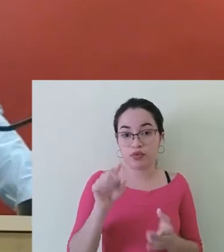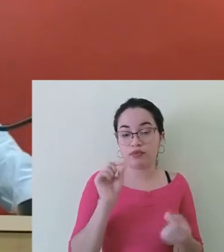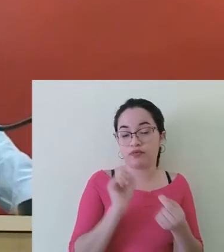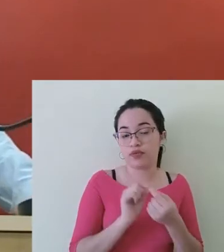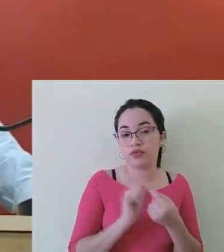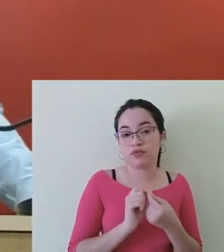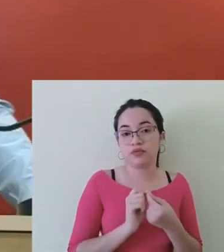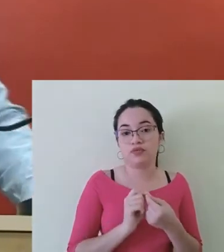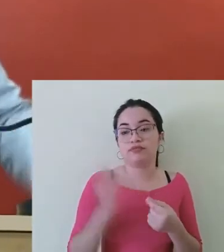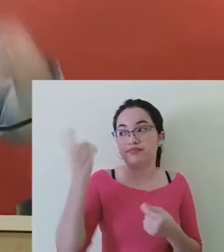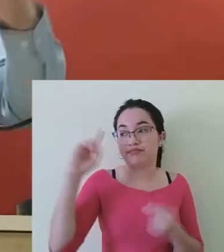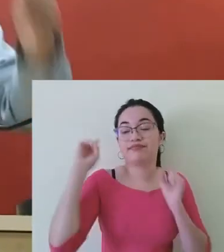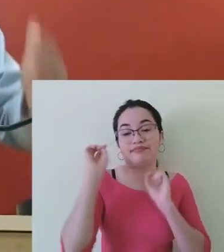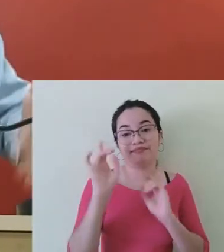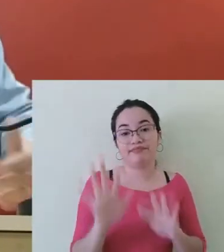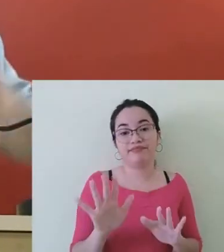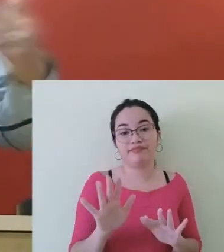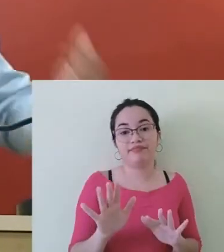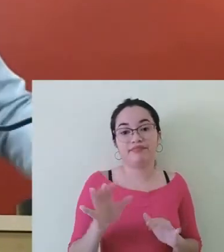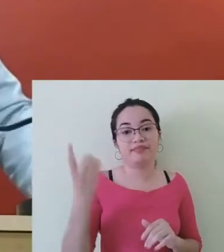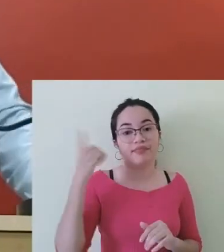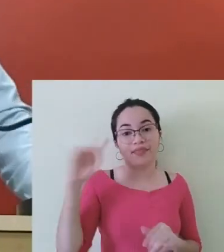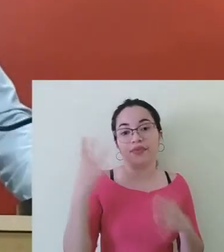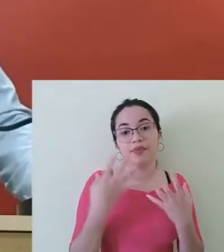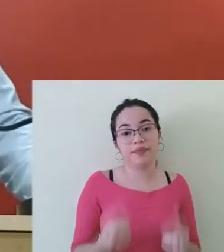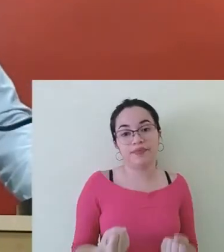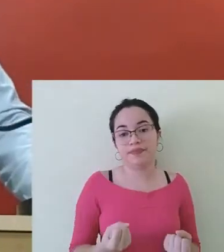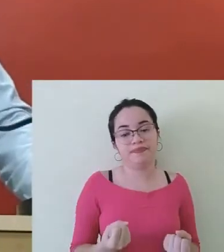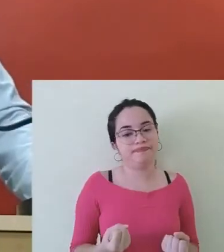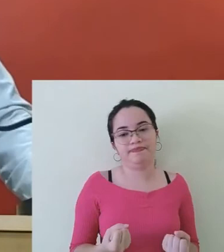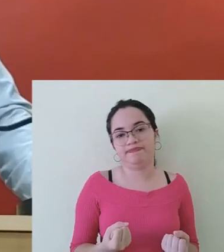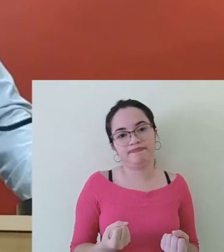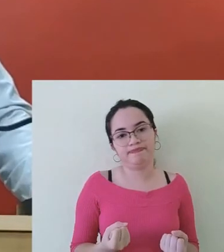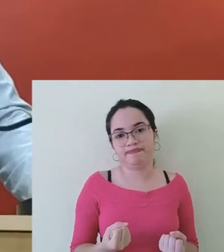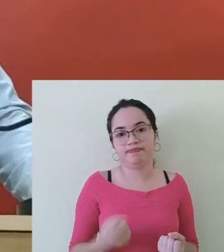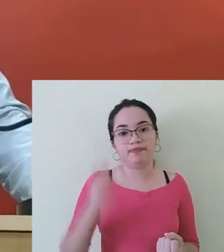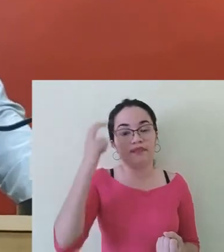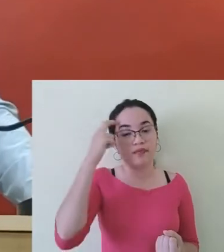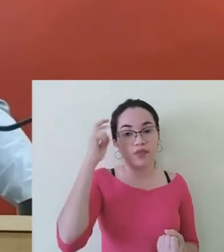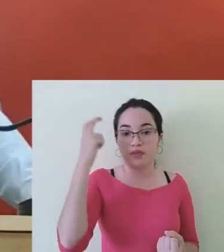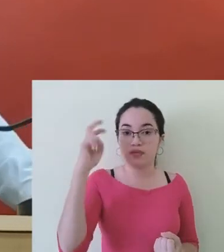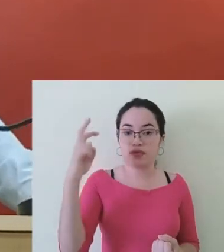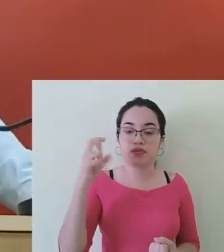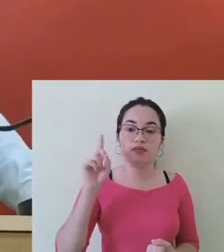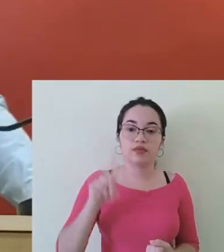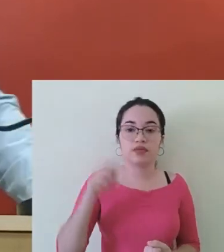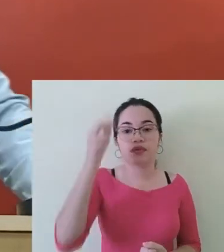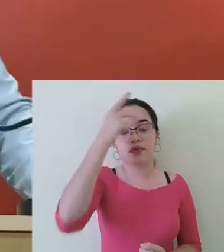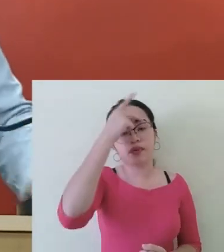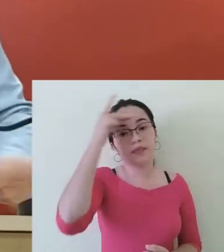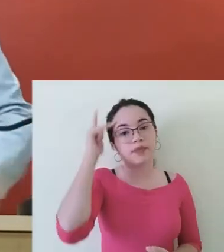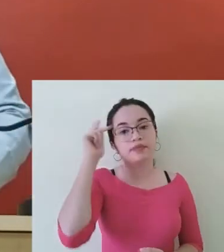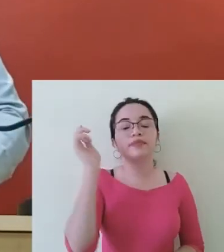você fizer, Deus abençoa, Deus aprova. O sábio é